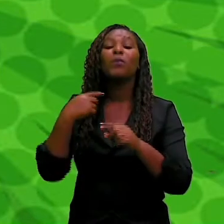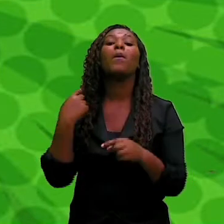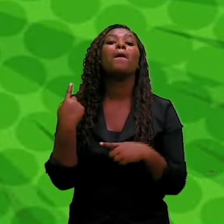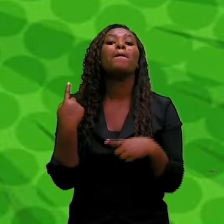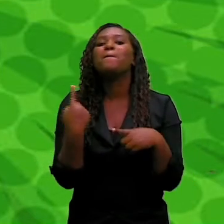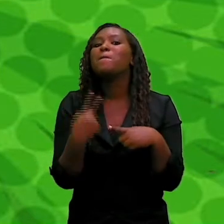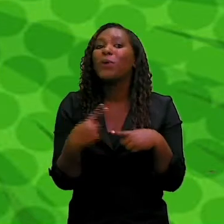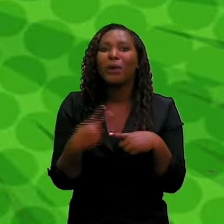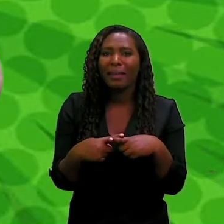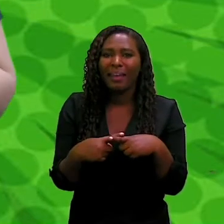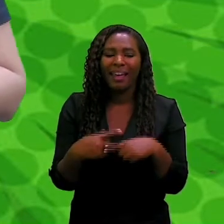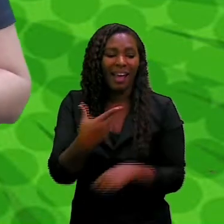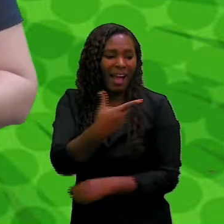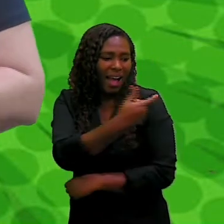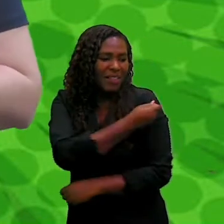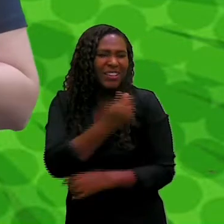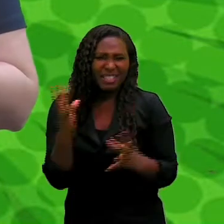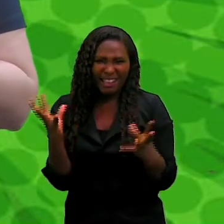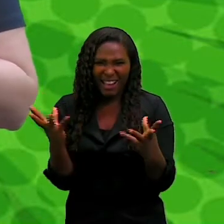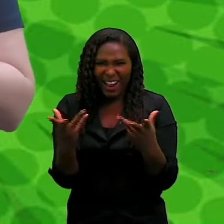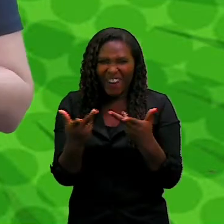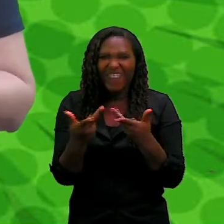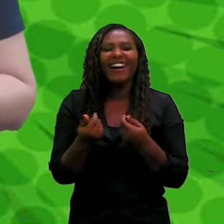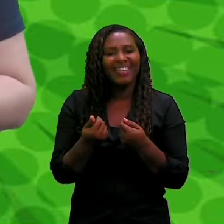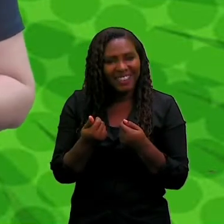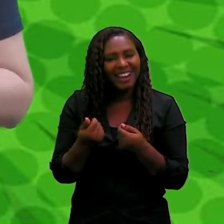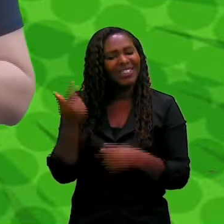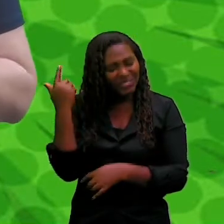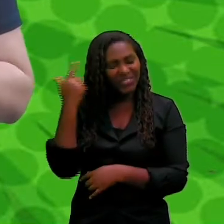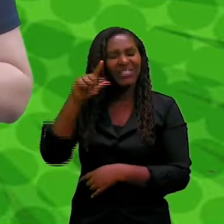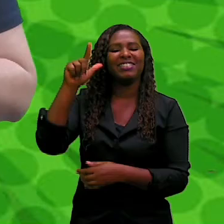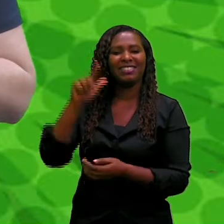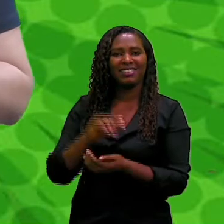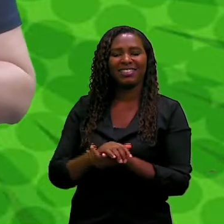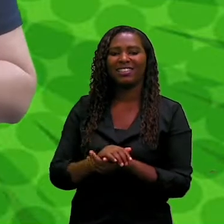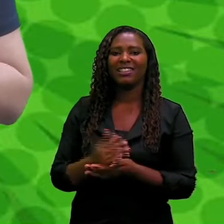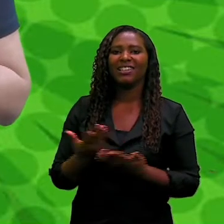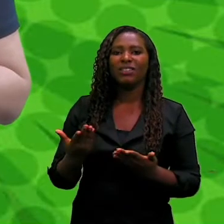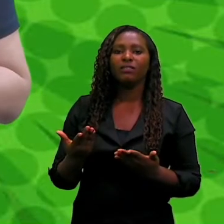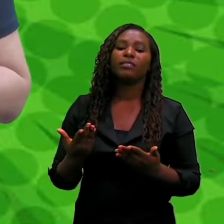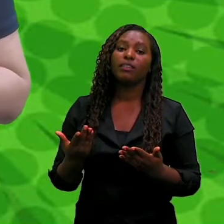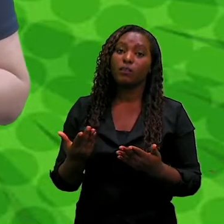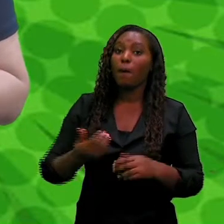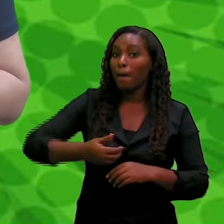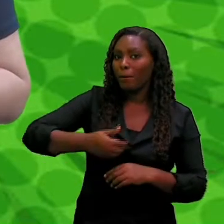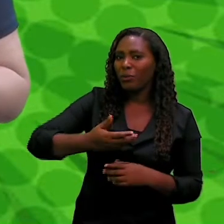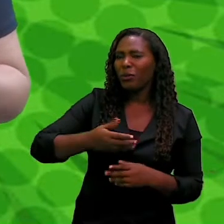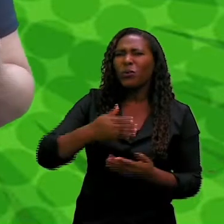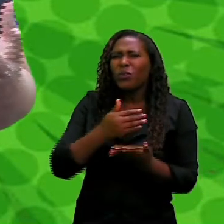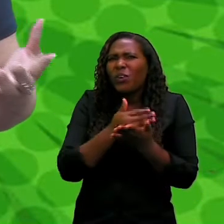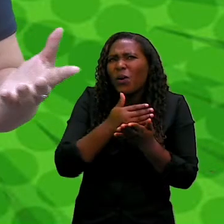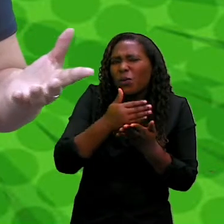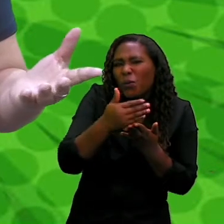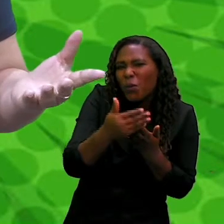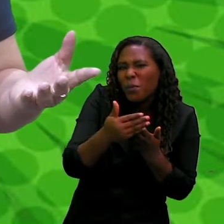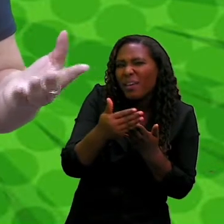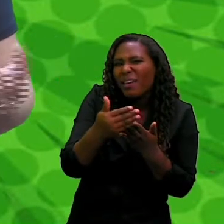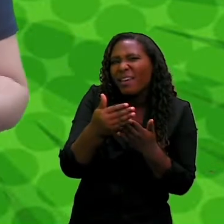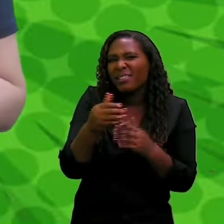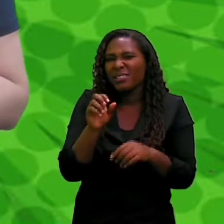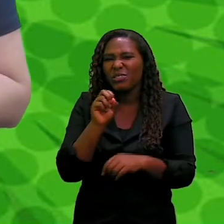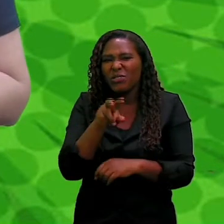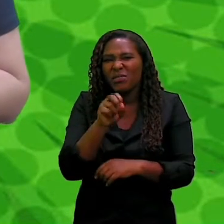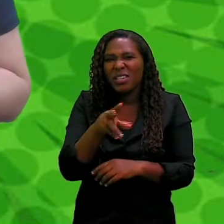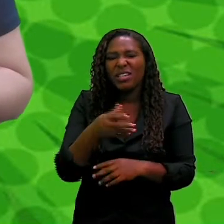quando começaram a aparecer as primeiras vacinas que surtiram aí efeito contra a Covid. Não resolve o